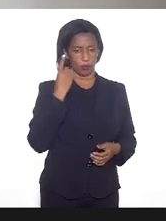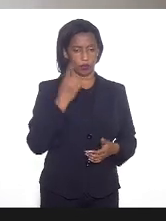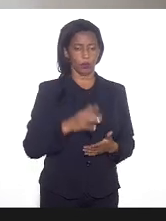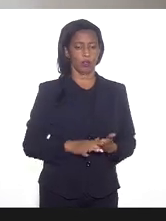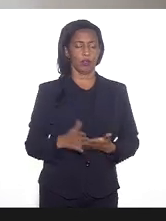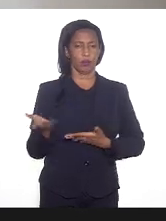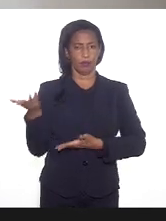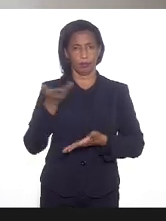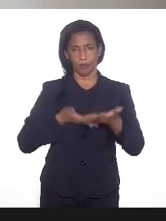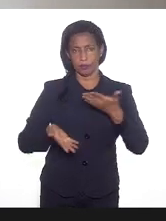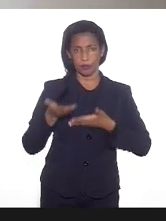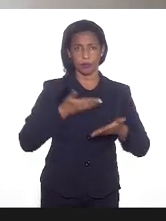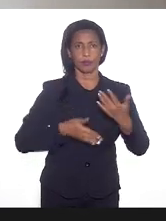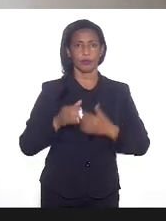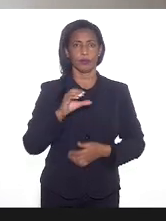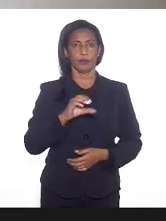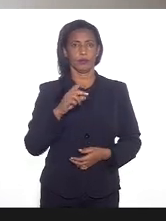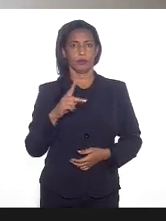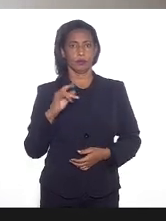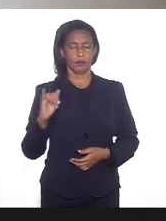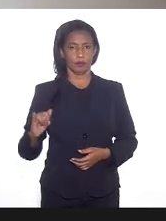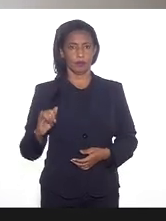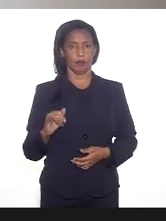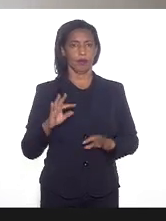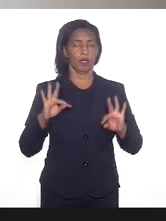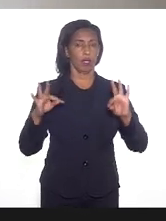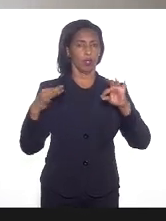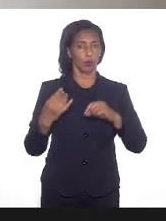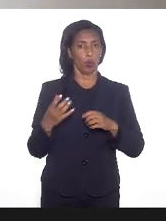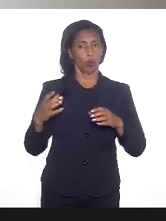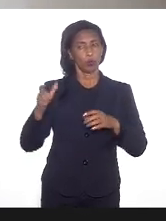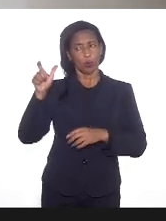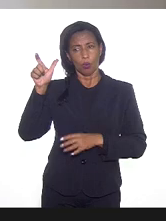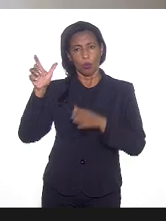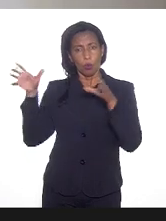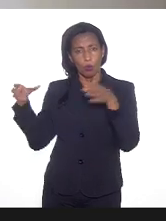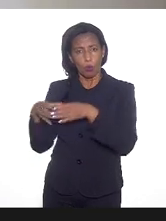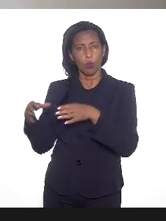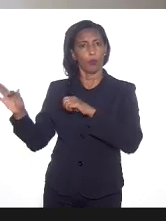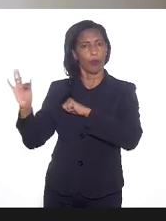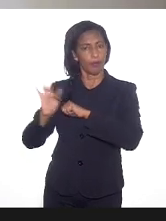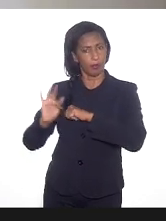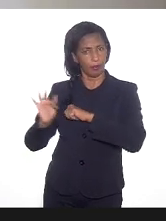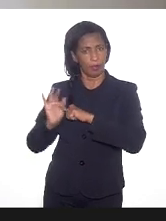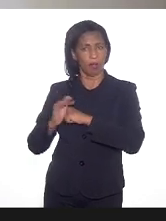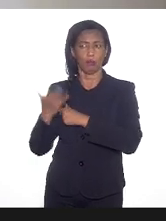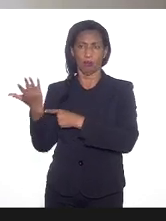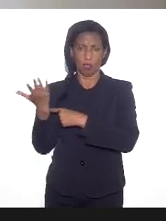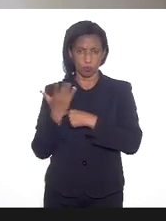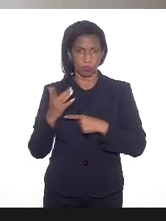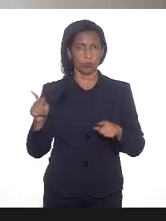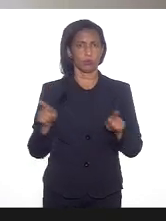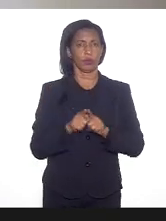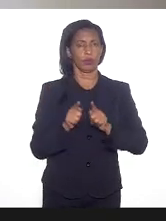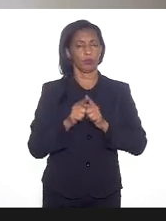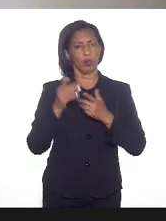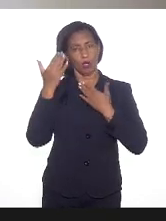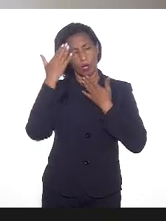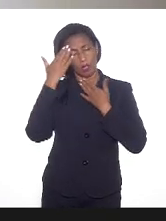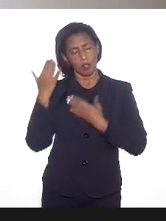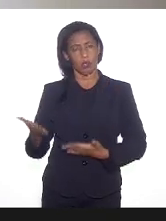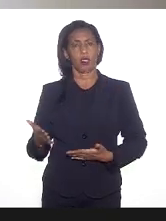que participaram dessa CPI, a todo o corpo técnico que contribuiu com a gente. Também agradeço a toda a assessoria